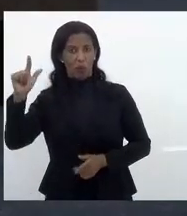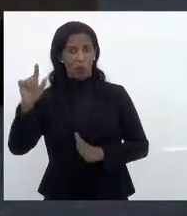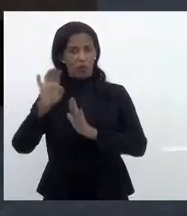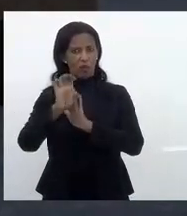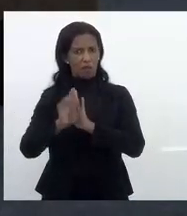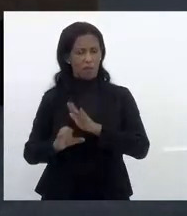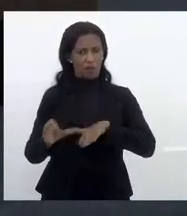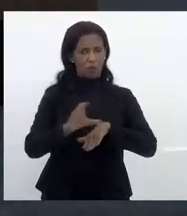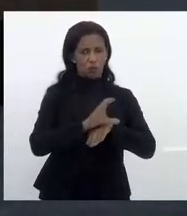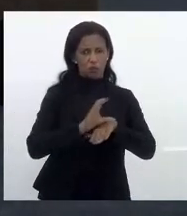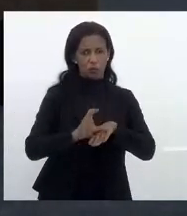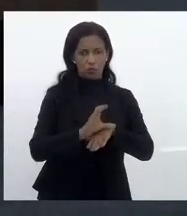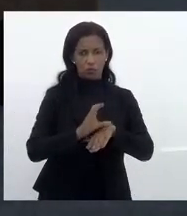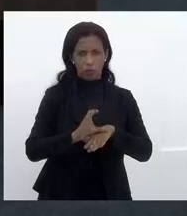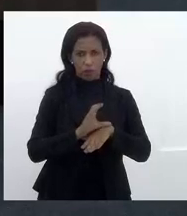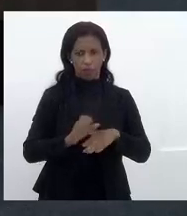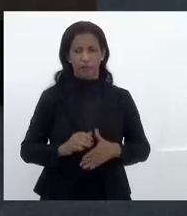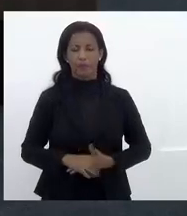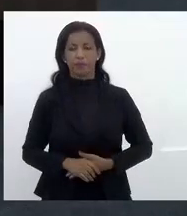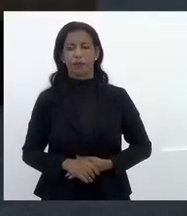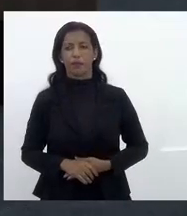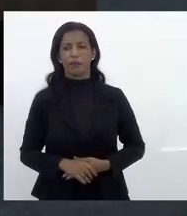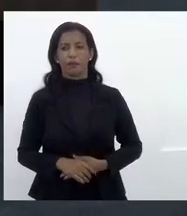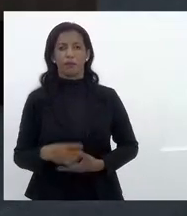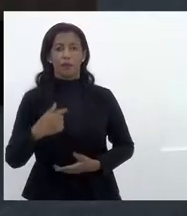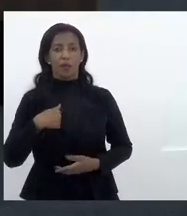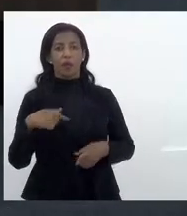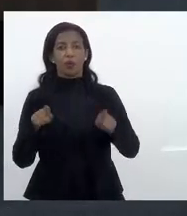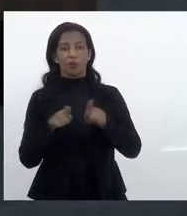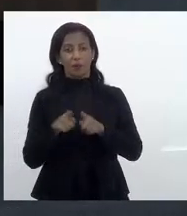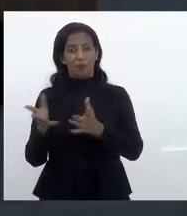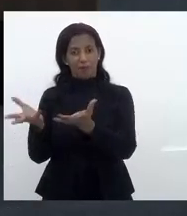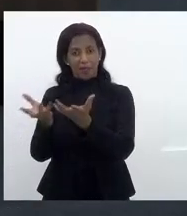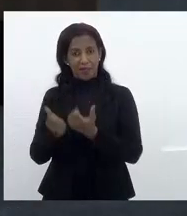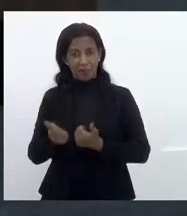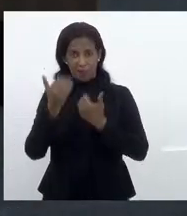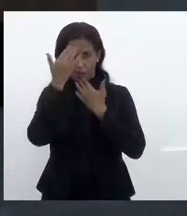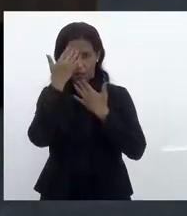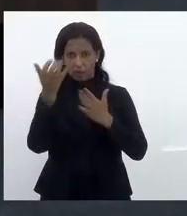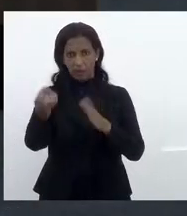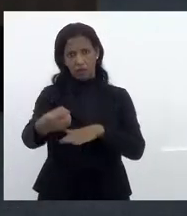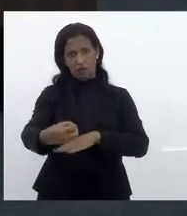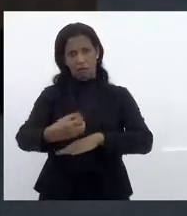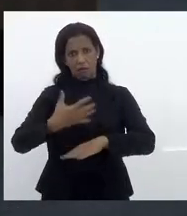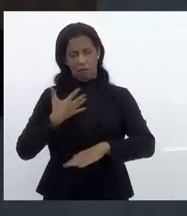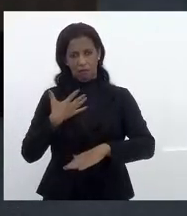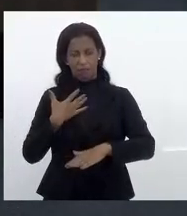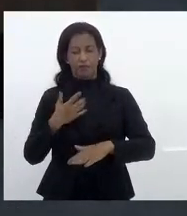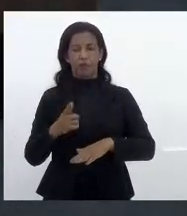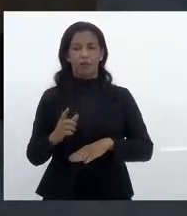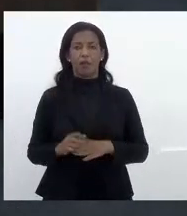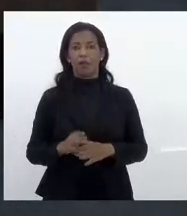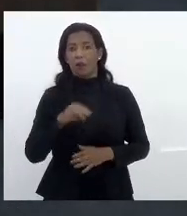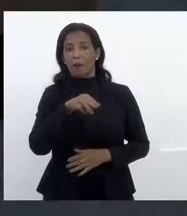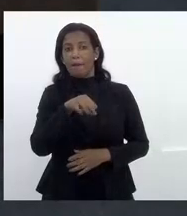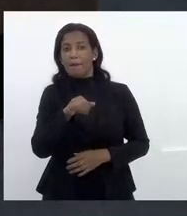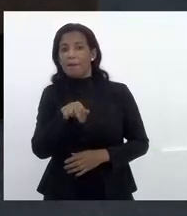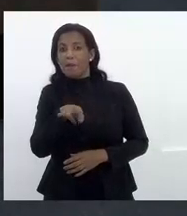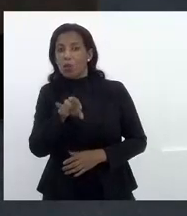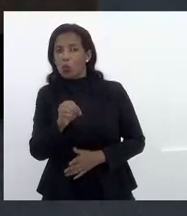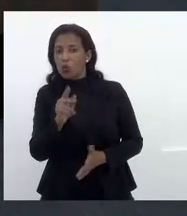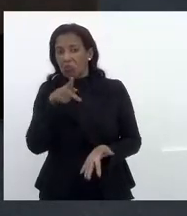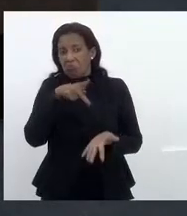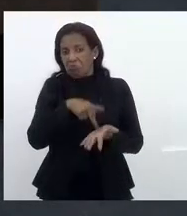emenda constitucional é eu também recebi né agradeço a quem me enviou uma receber informalmente numa minuto não sei nem se